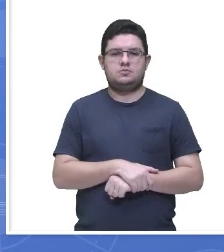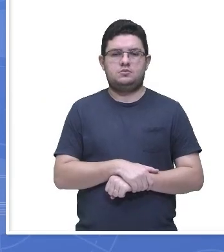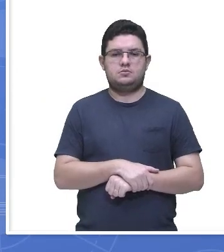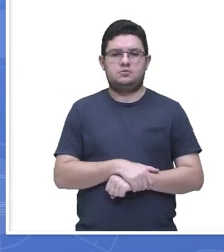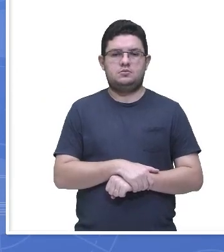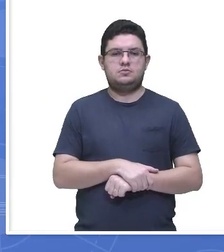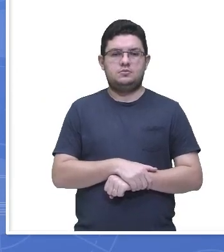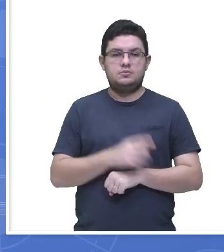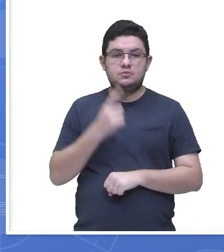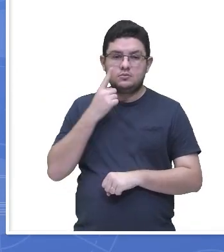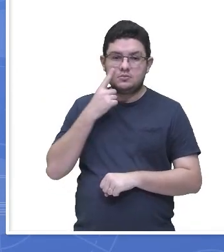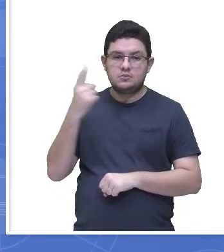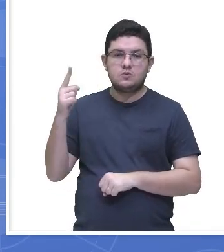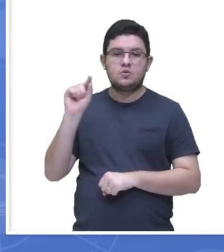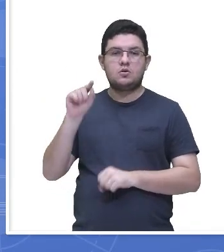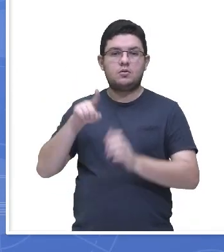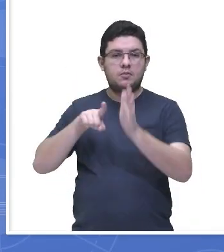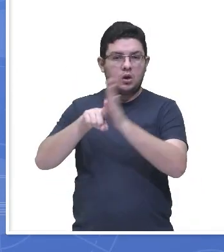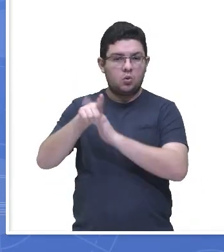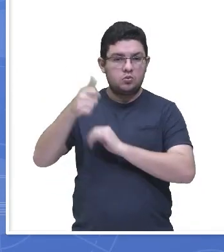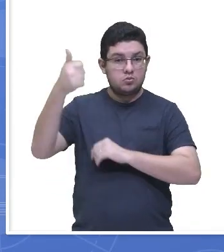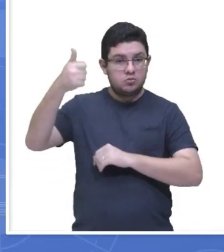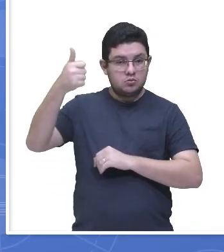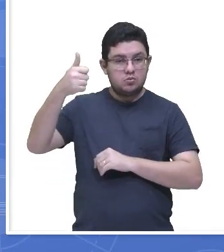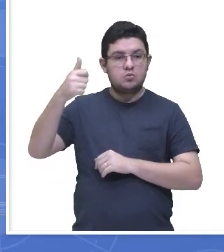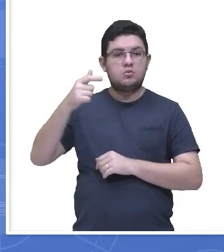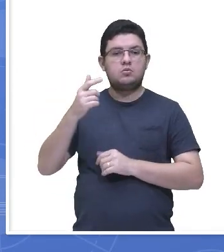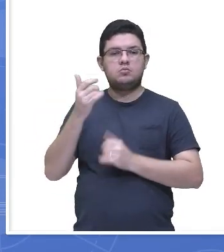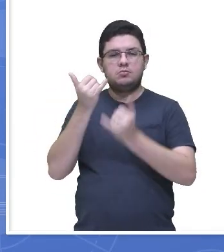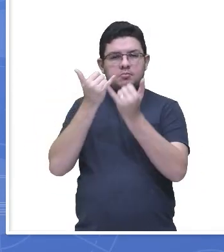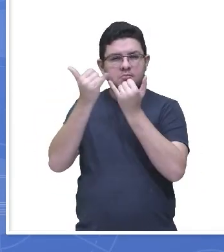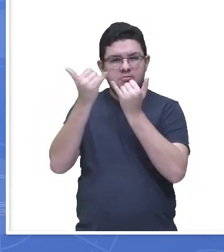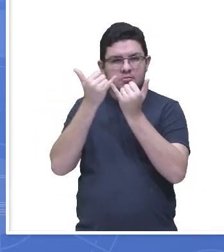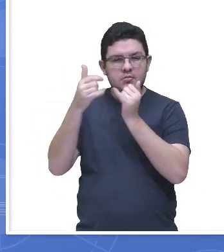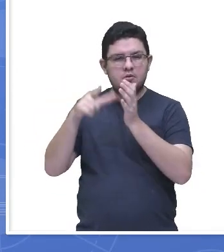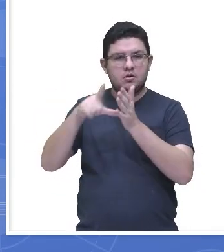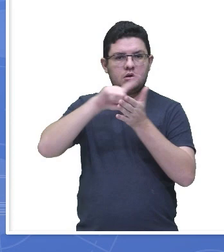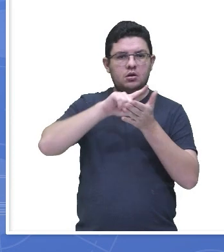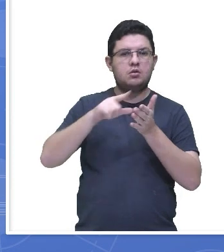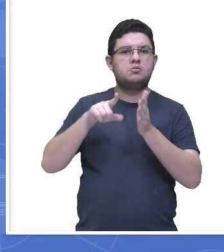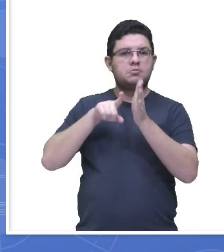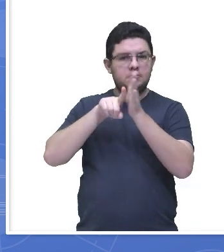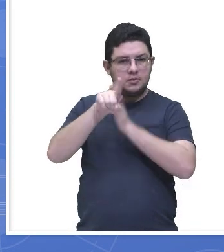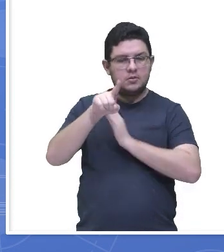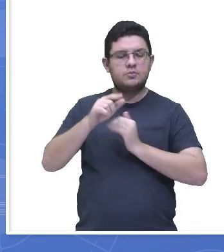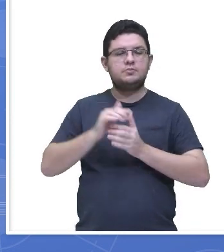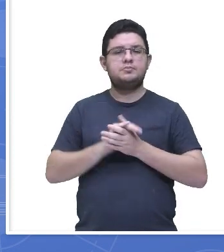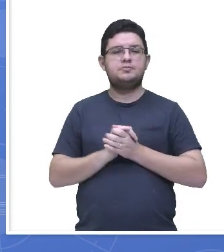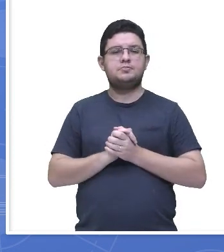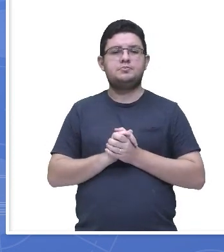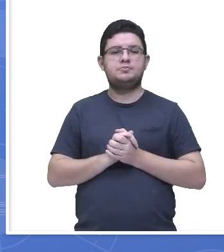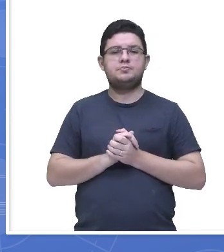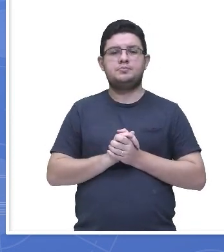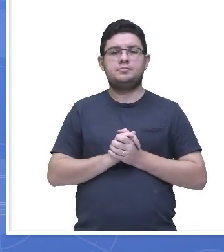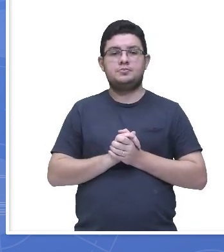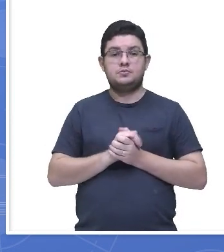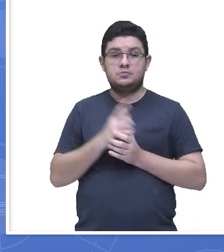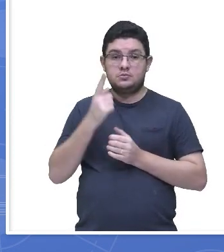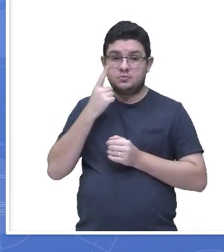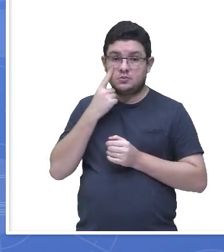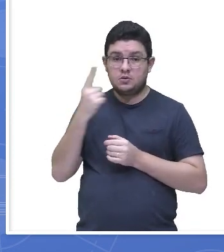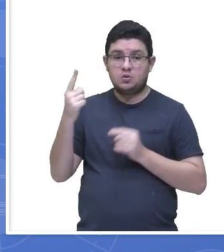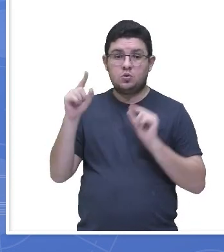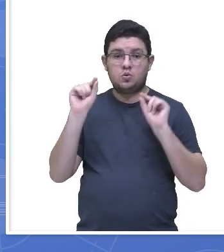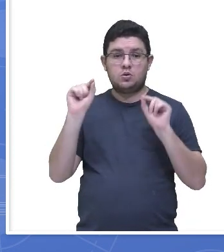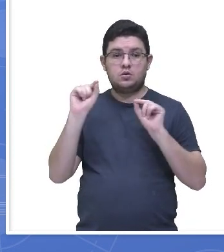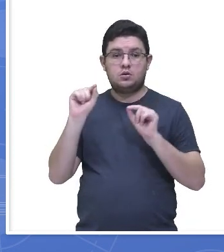Aí, pessoal, você tem uma questão para responder, muito parecida com aquela que eu resolvi agora no exemplo. Nessa questão aí, você vai